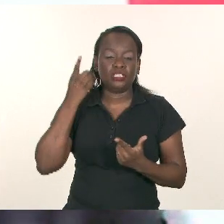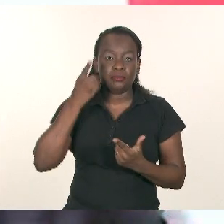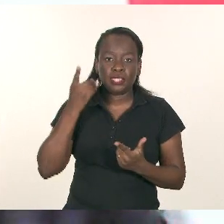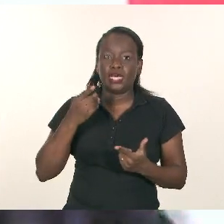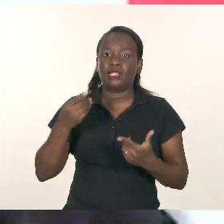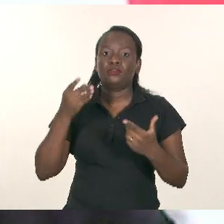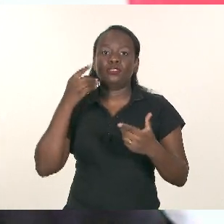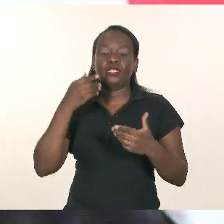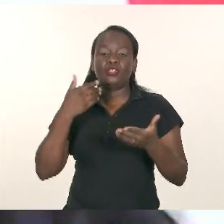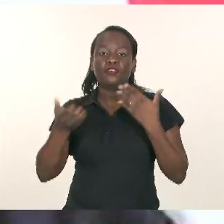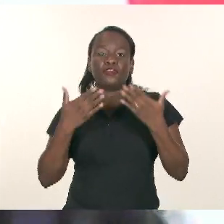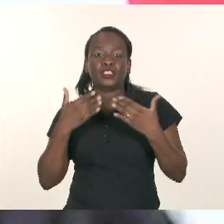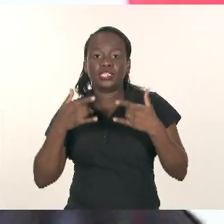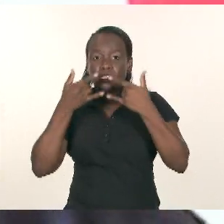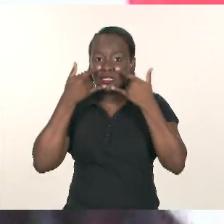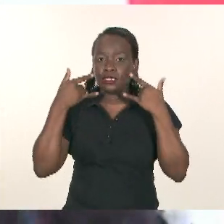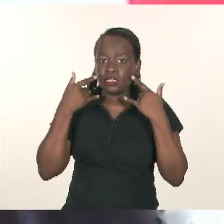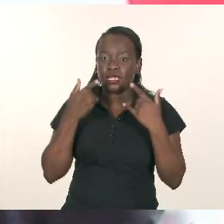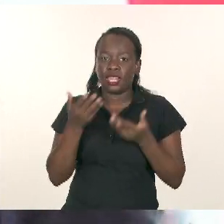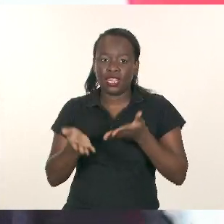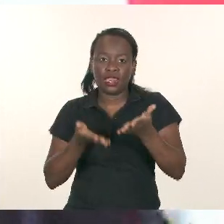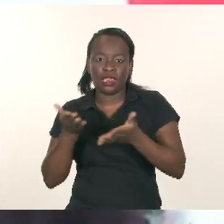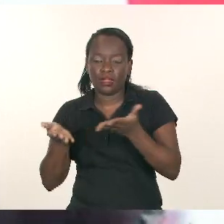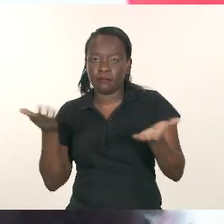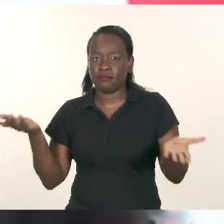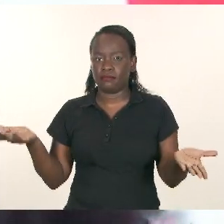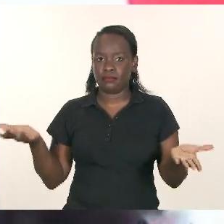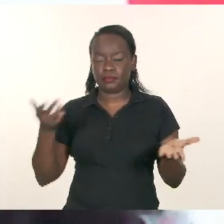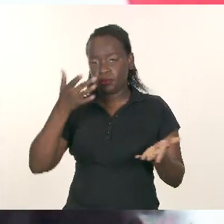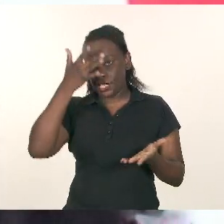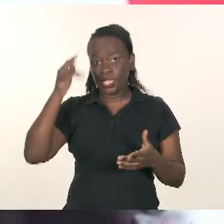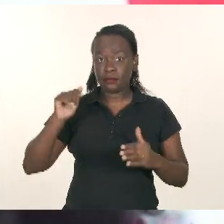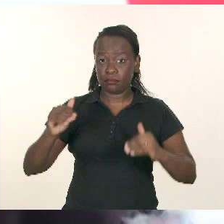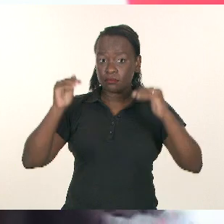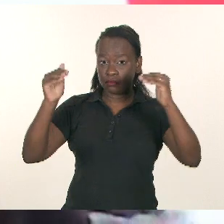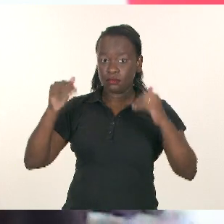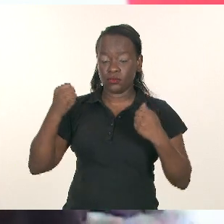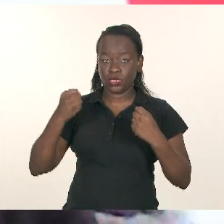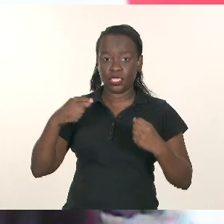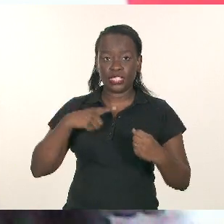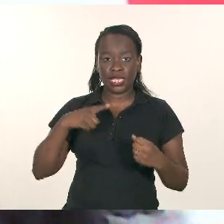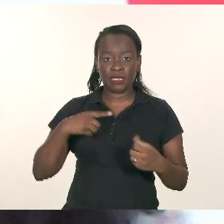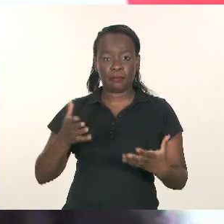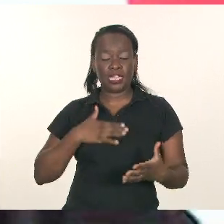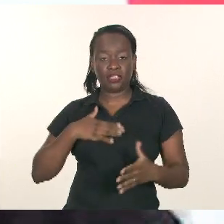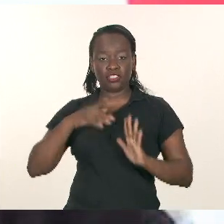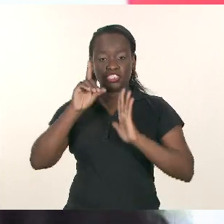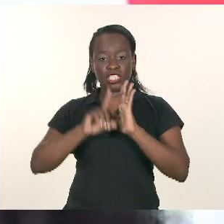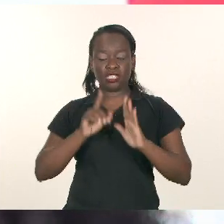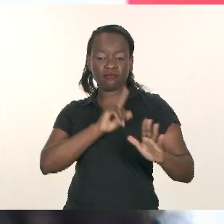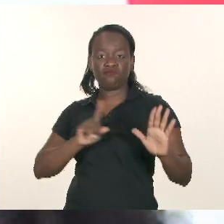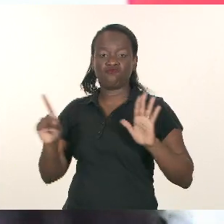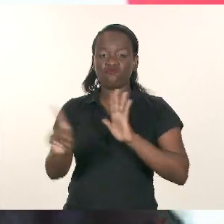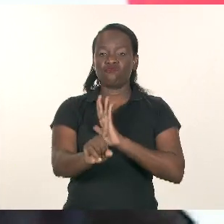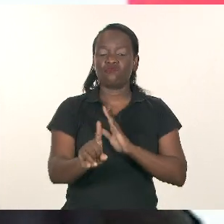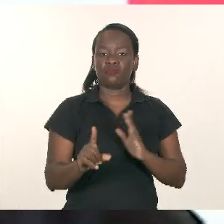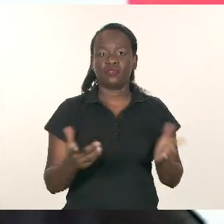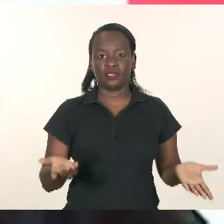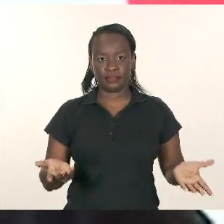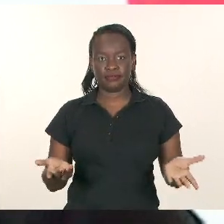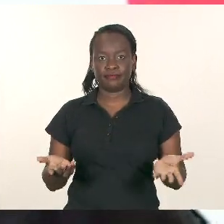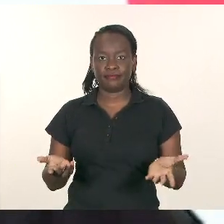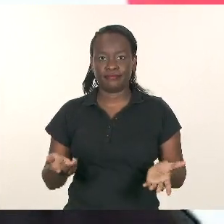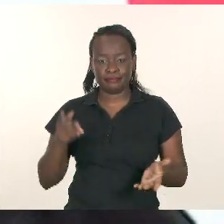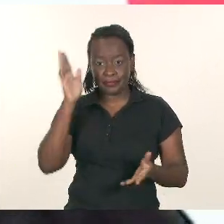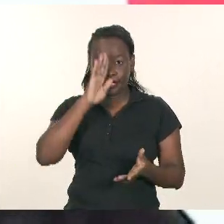máscara, praticando assédio, ou seja, onde aquelas pessoas que detêm o poder se sentem no direito de passar à frente das outras,